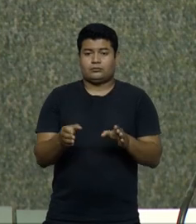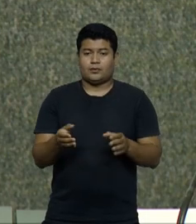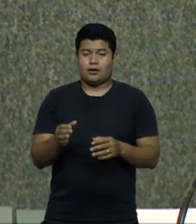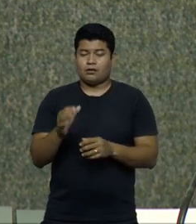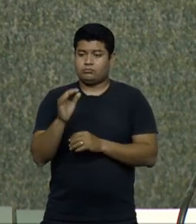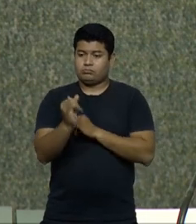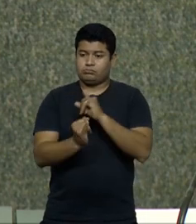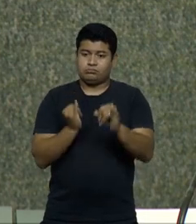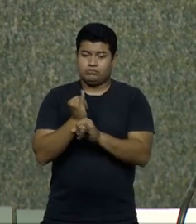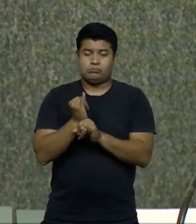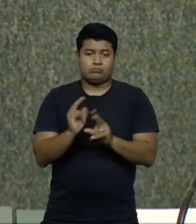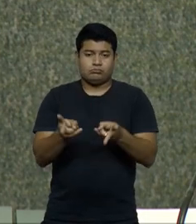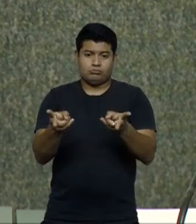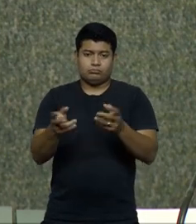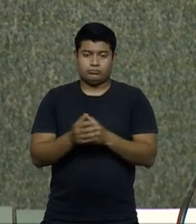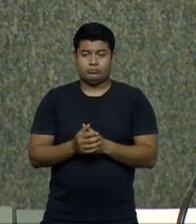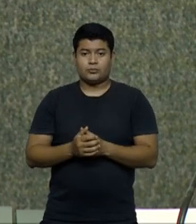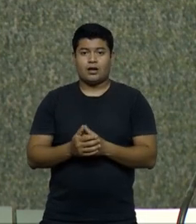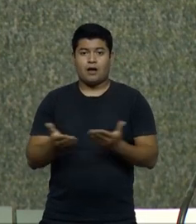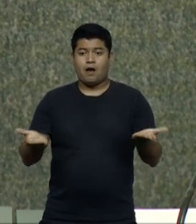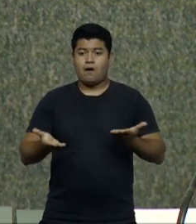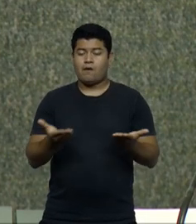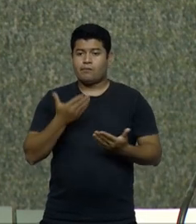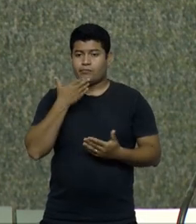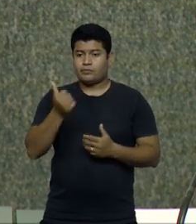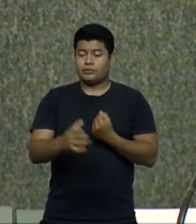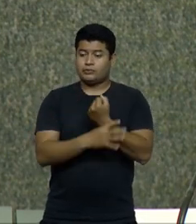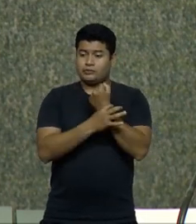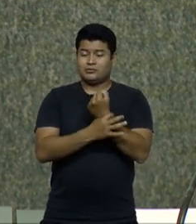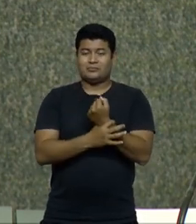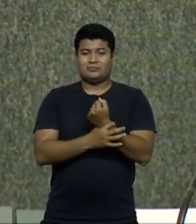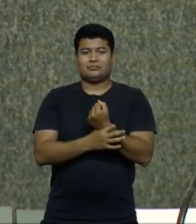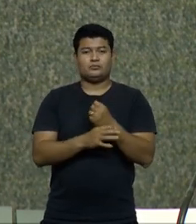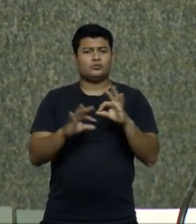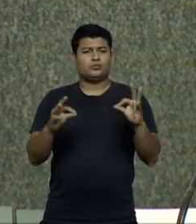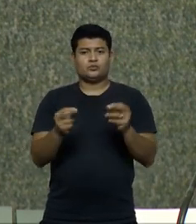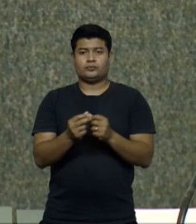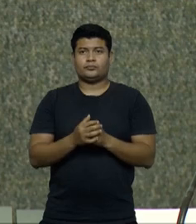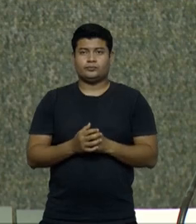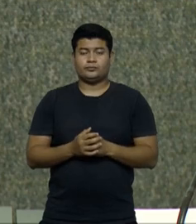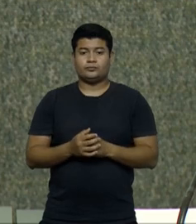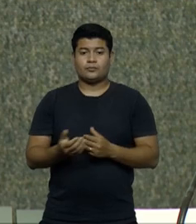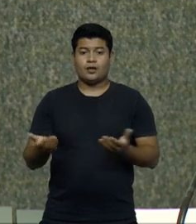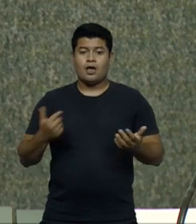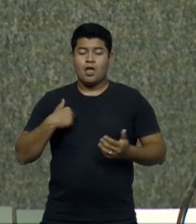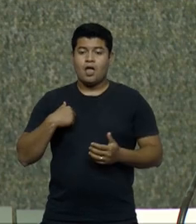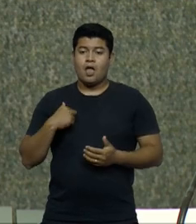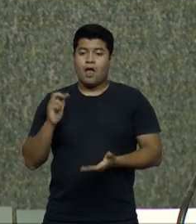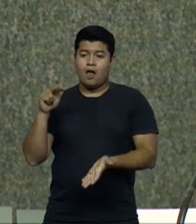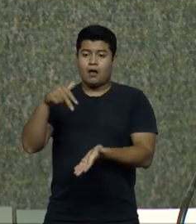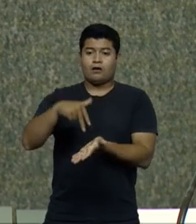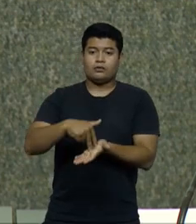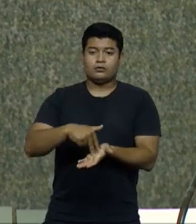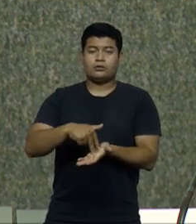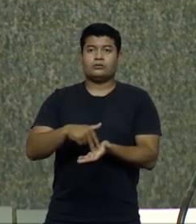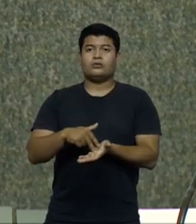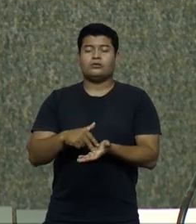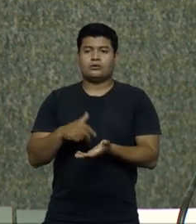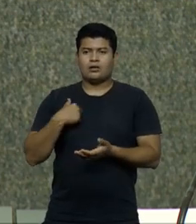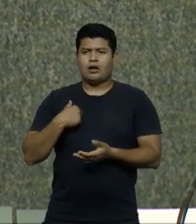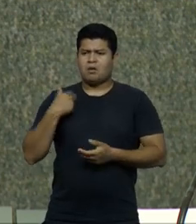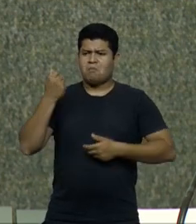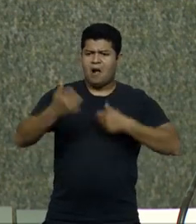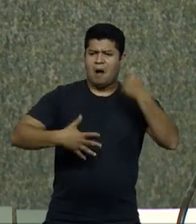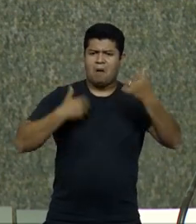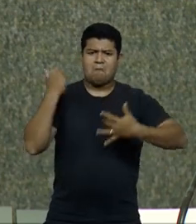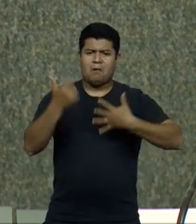segurança para todos e todas queria dizer evitada que eu estou aqui é muito mais para escutado que